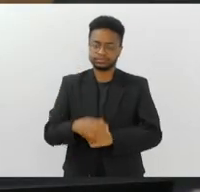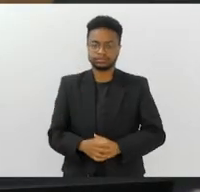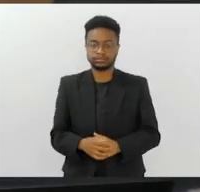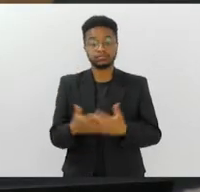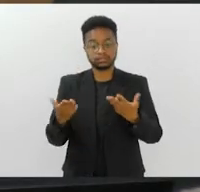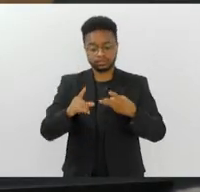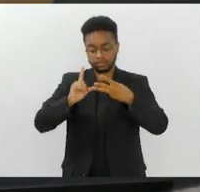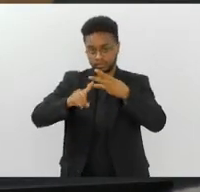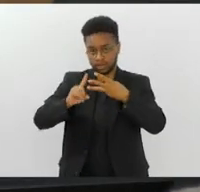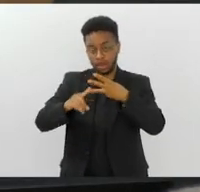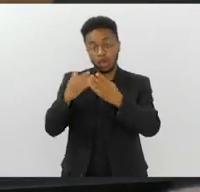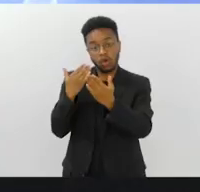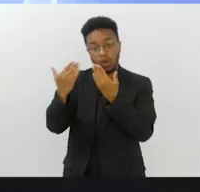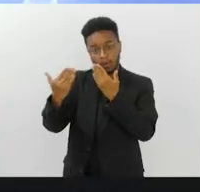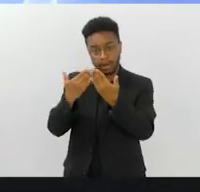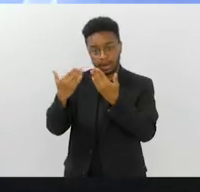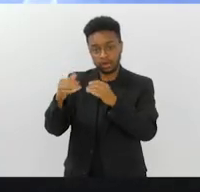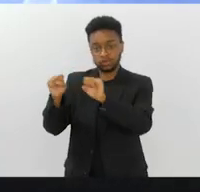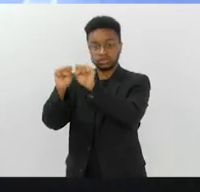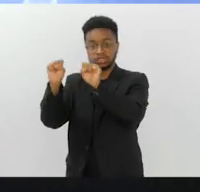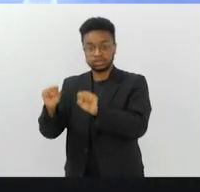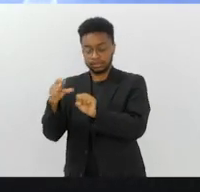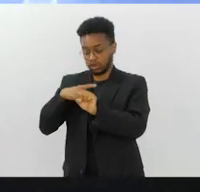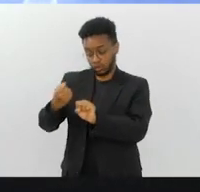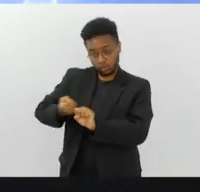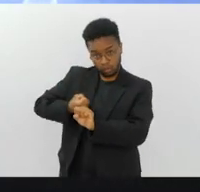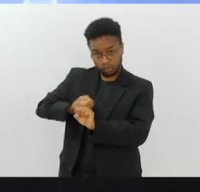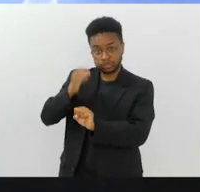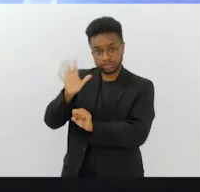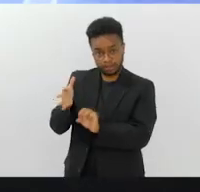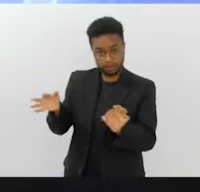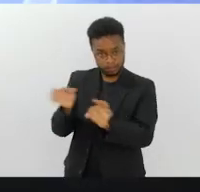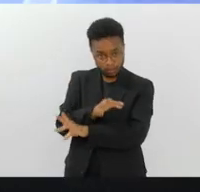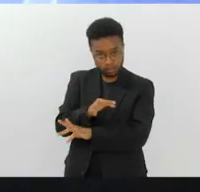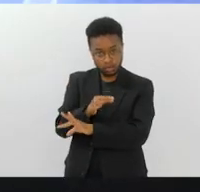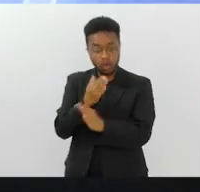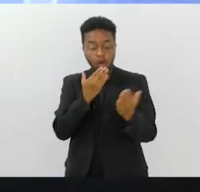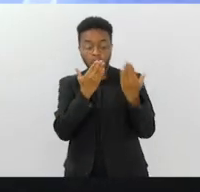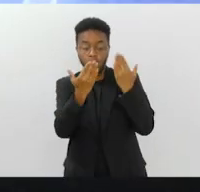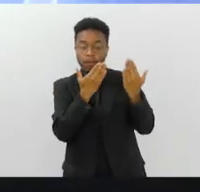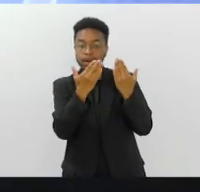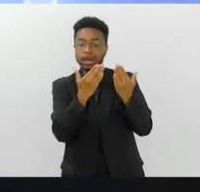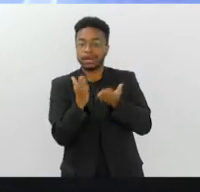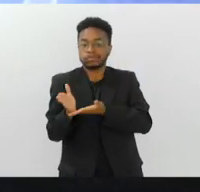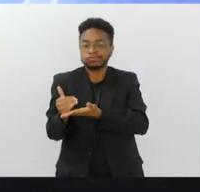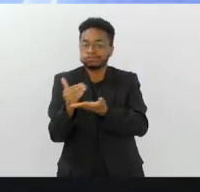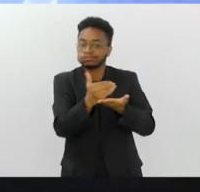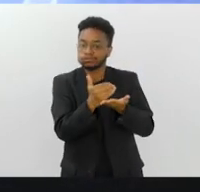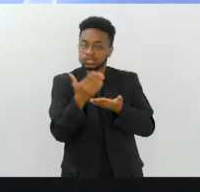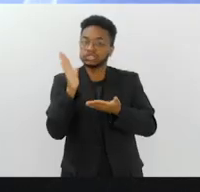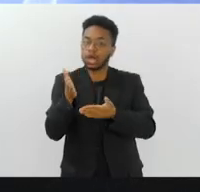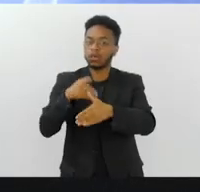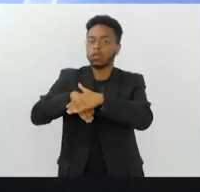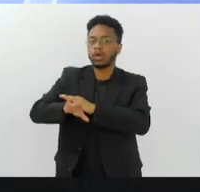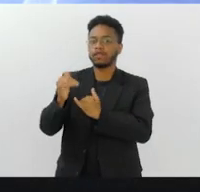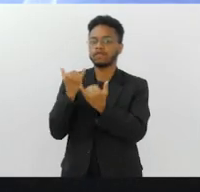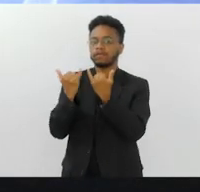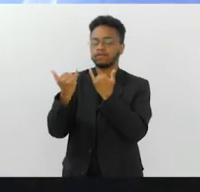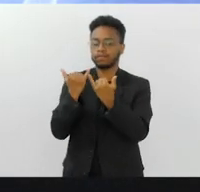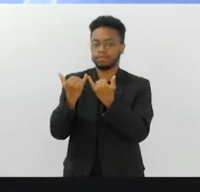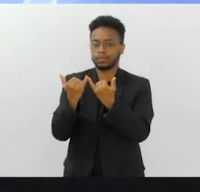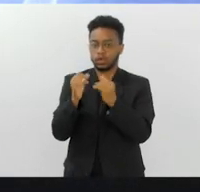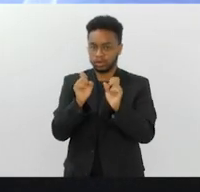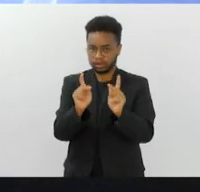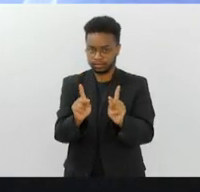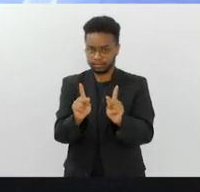comparação o sistema vai pegar esse número número que ele gerou e vai comparar com uma base de dados existente